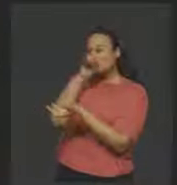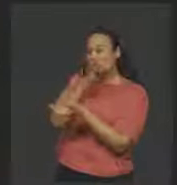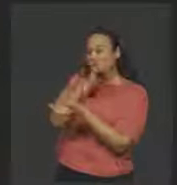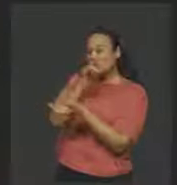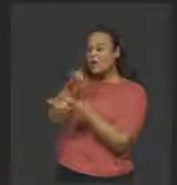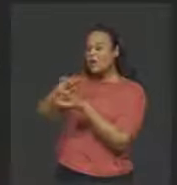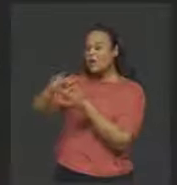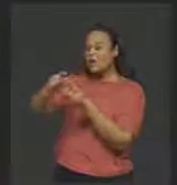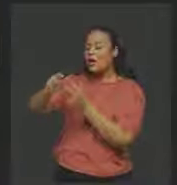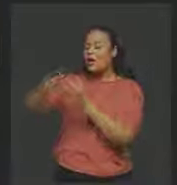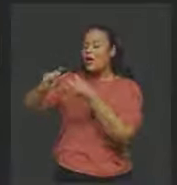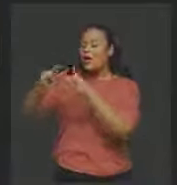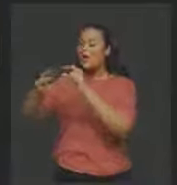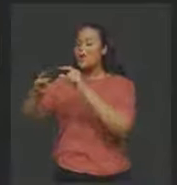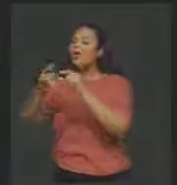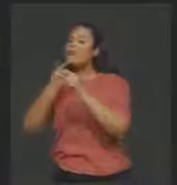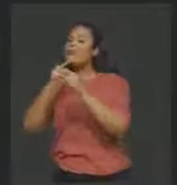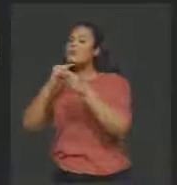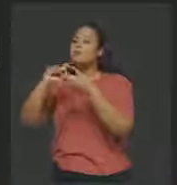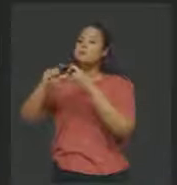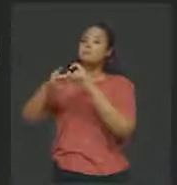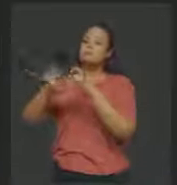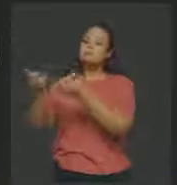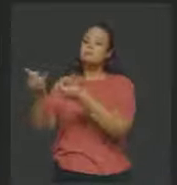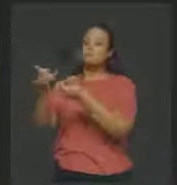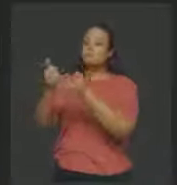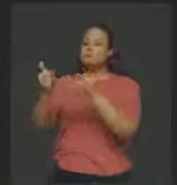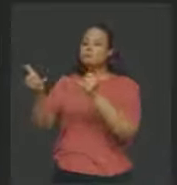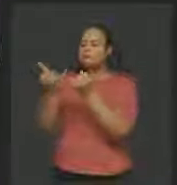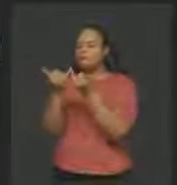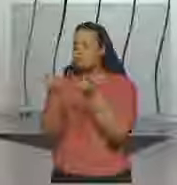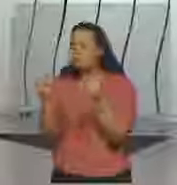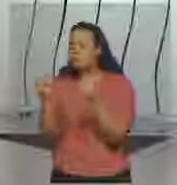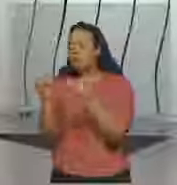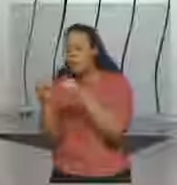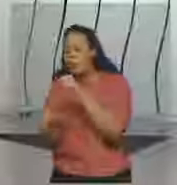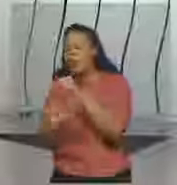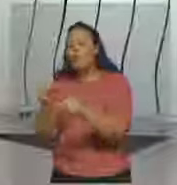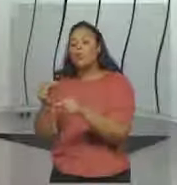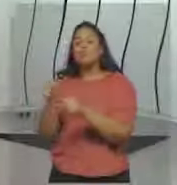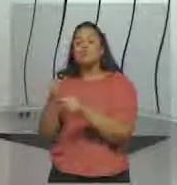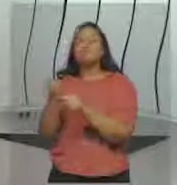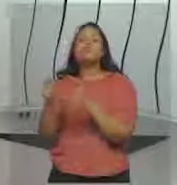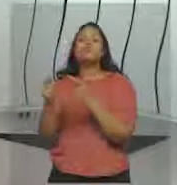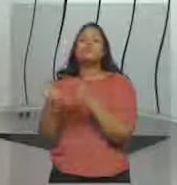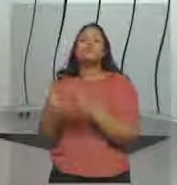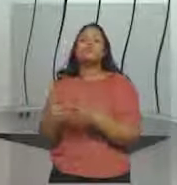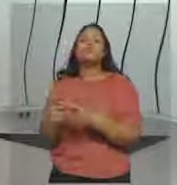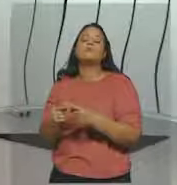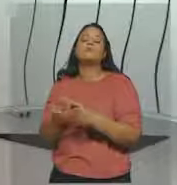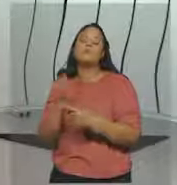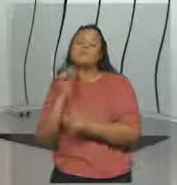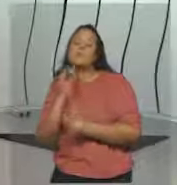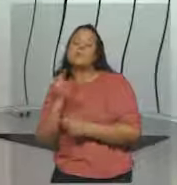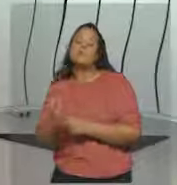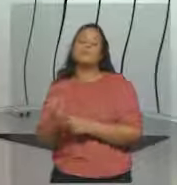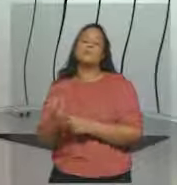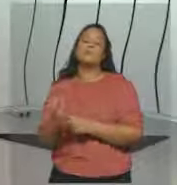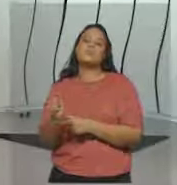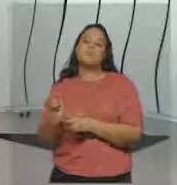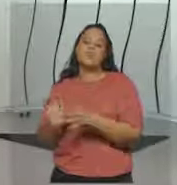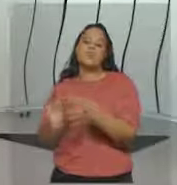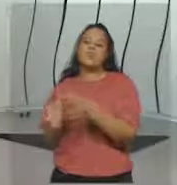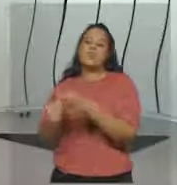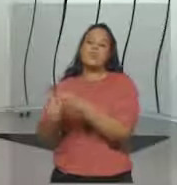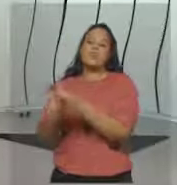acaba gerando, transformando essa corrente elétrica num outro tipo de energia. Porque é muita energia contida para